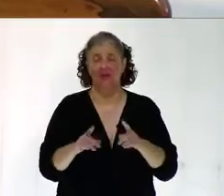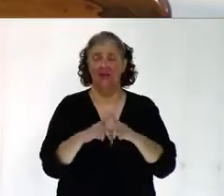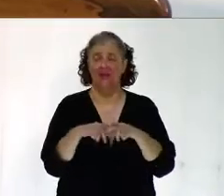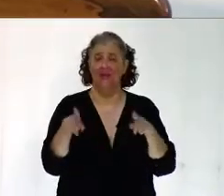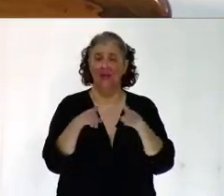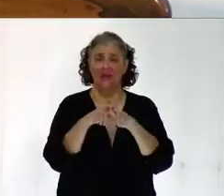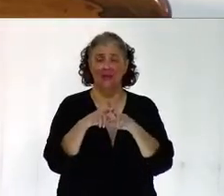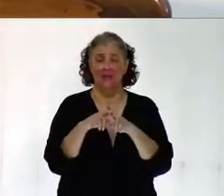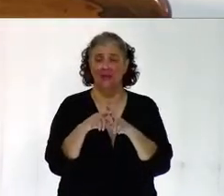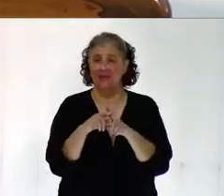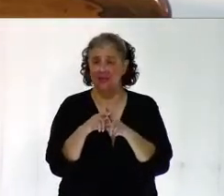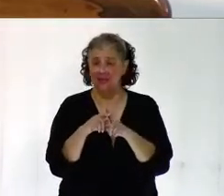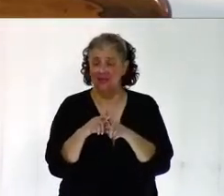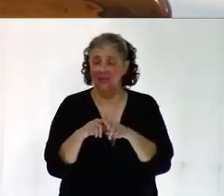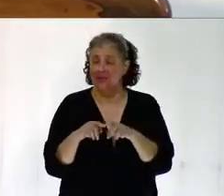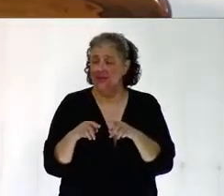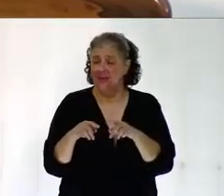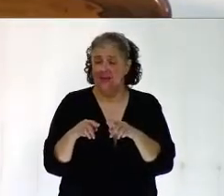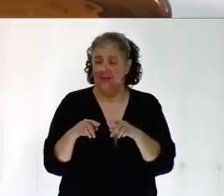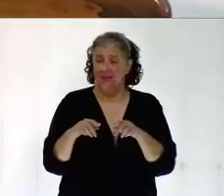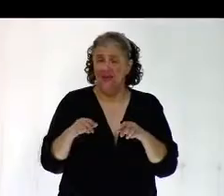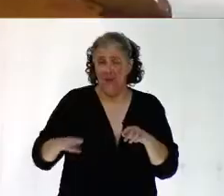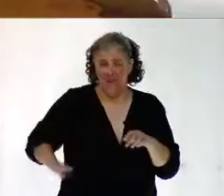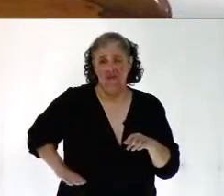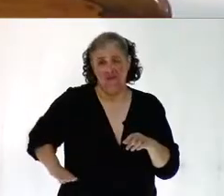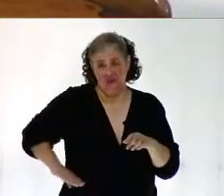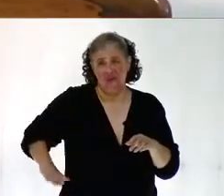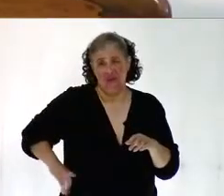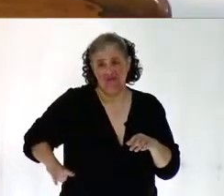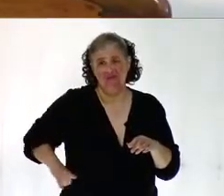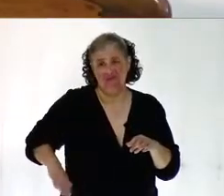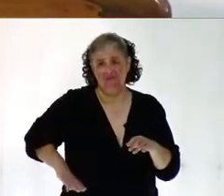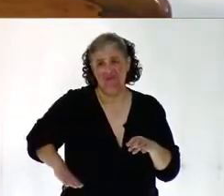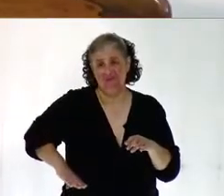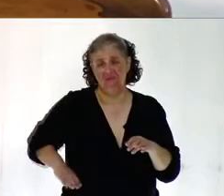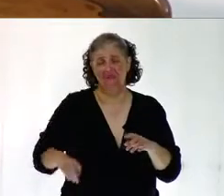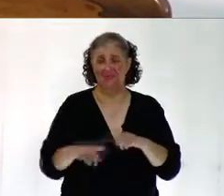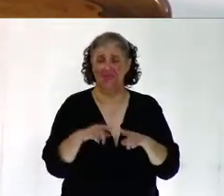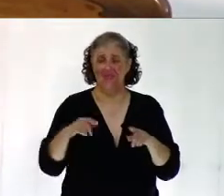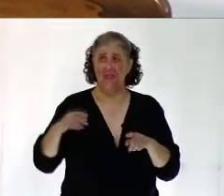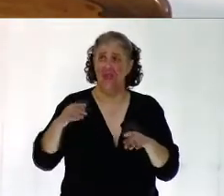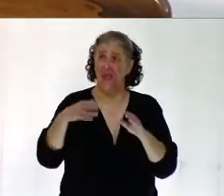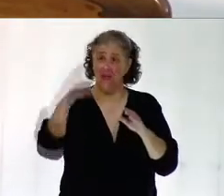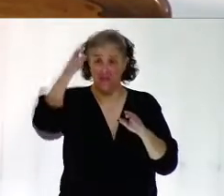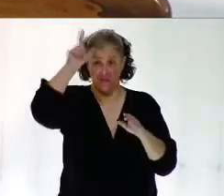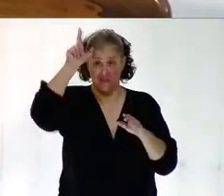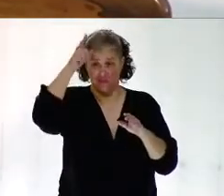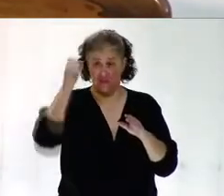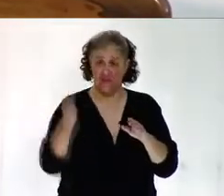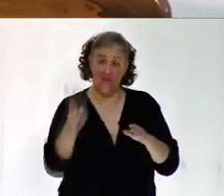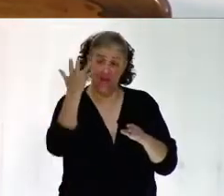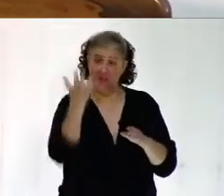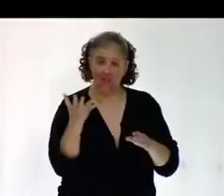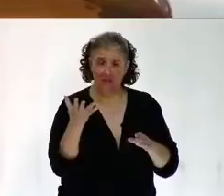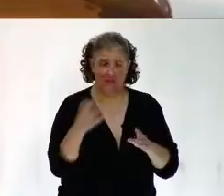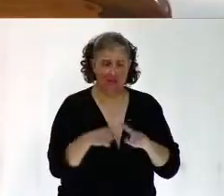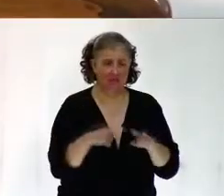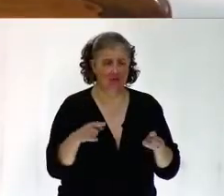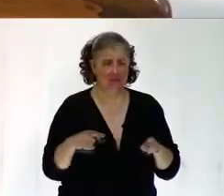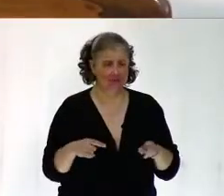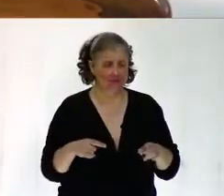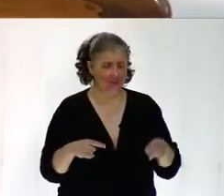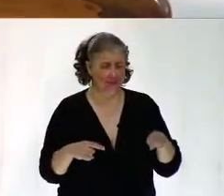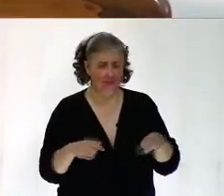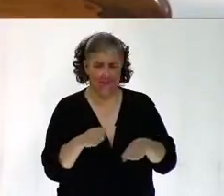voz do diabo disse-lhe então o diabo se és filho de deus manda que estas pedras se transformem em